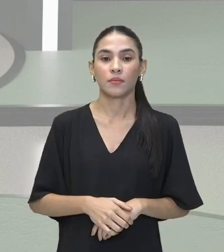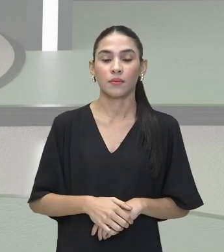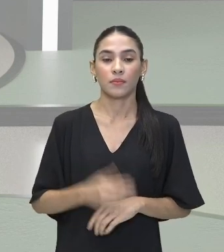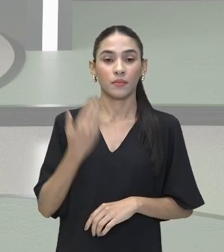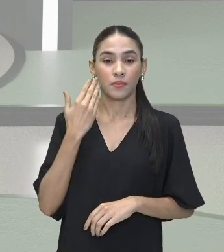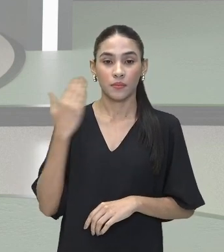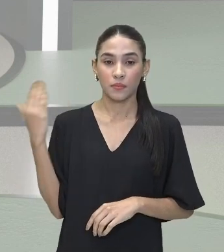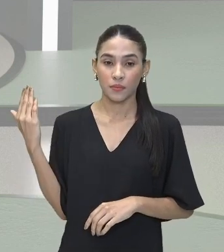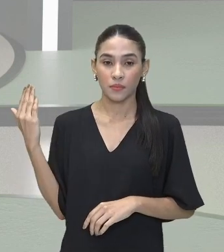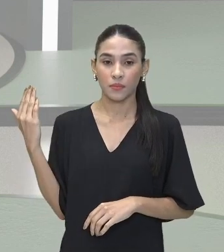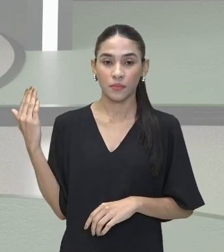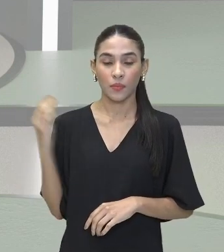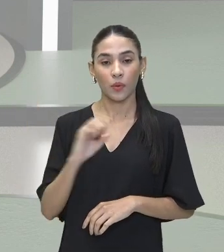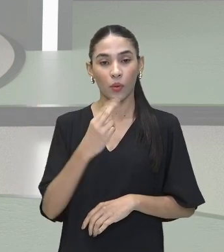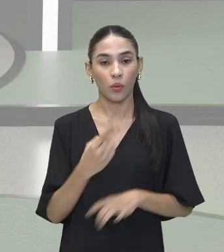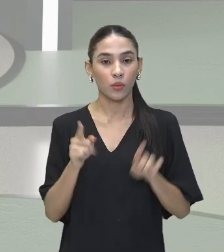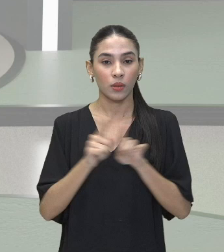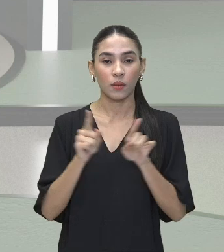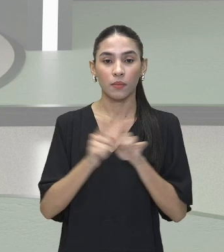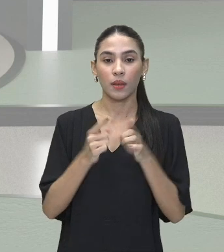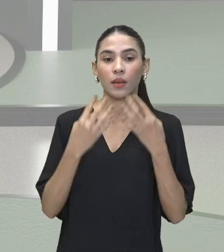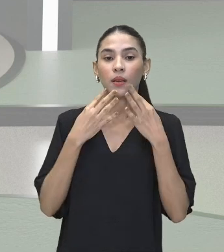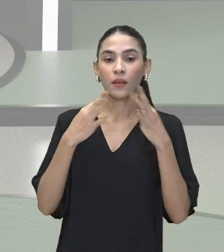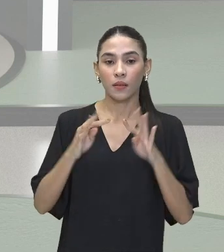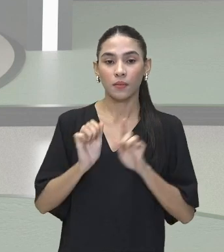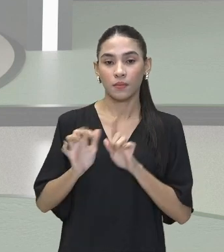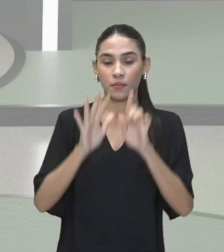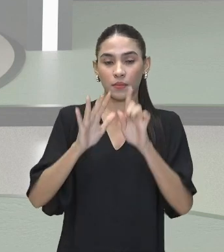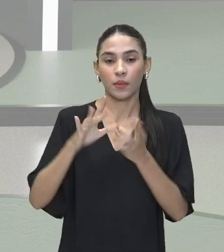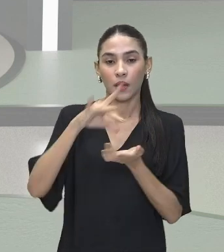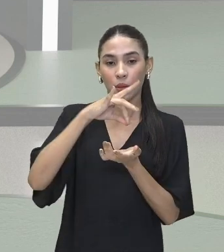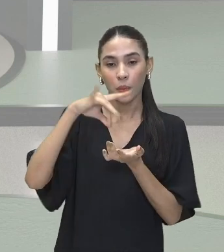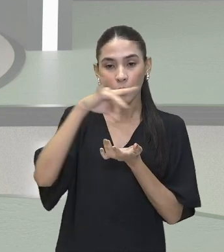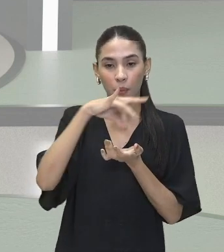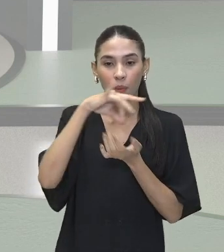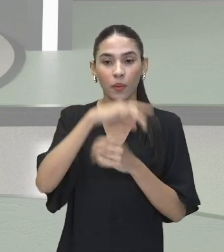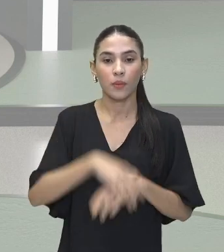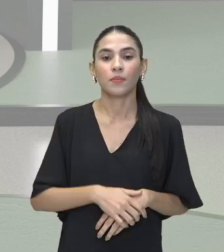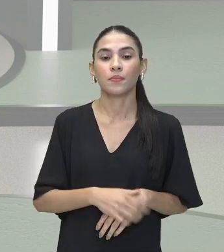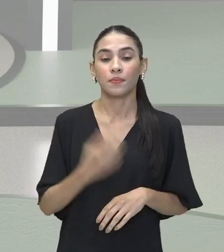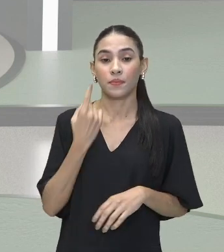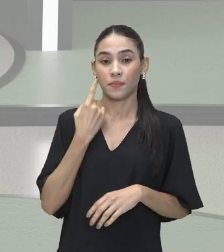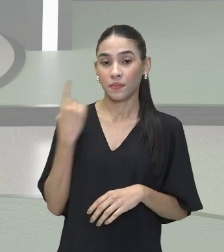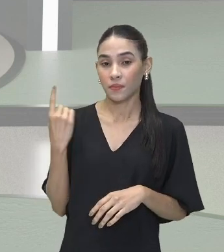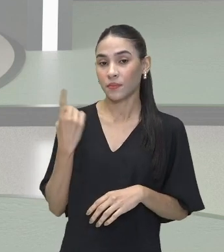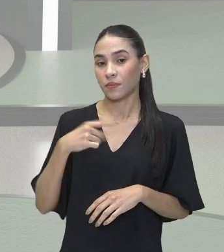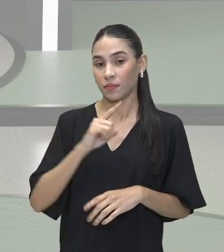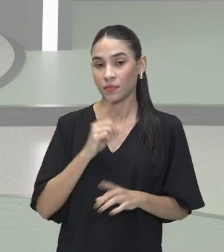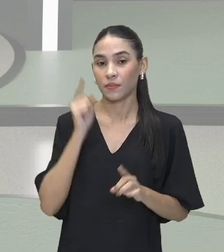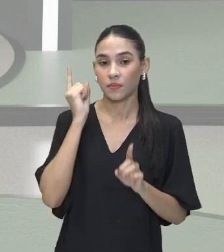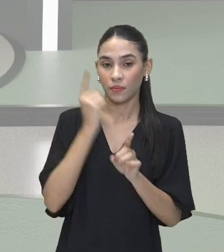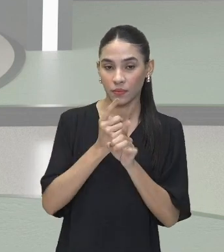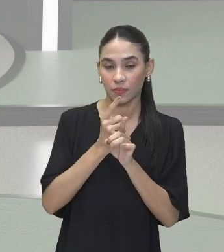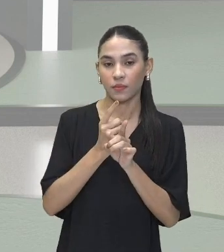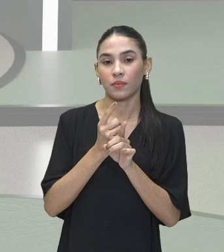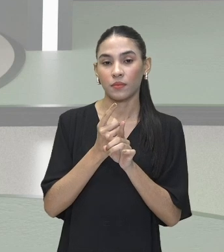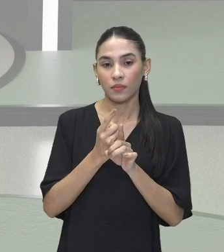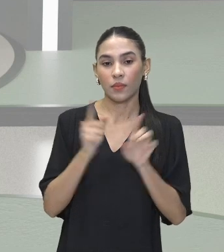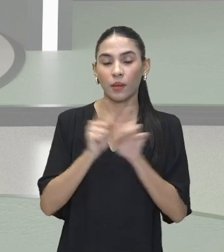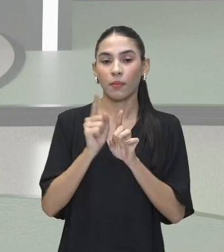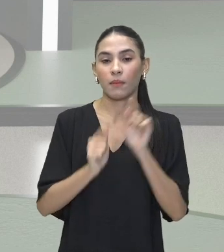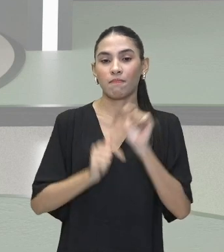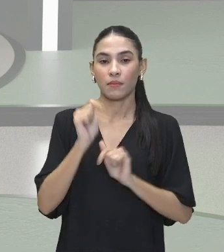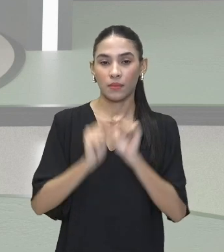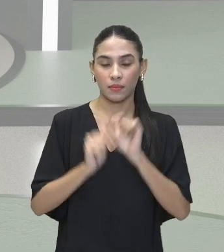nos biocombustíveis, nas ceras, no gás natural e nos óleos. Então, é aqui que a gente encontra, a partir nesses produtos